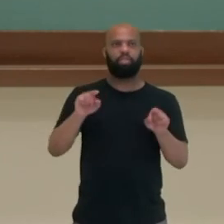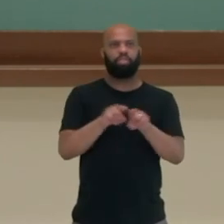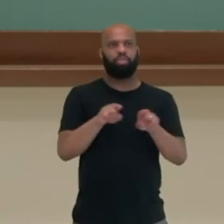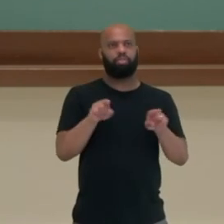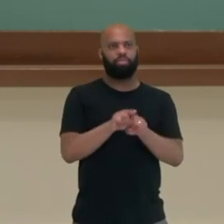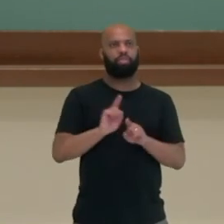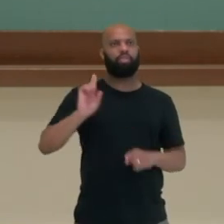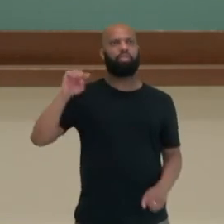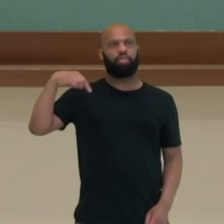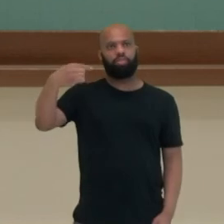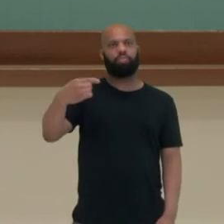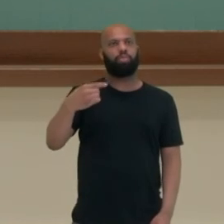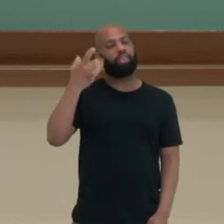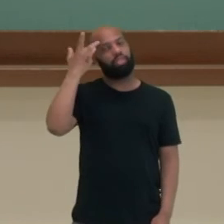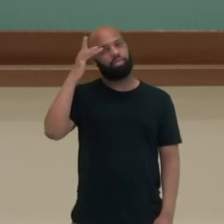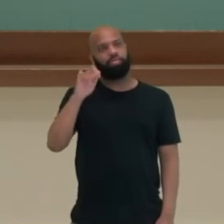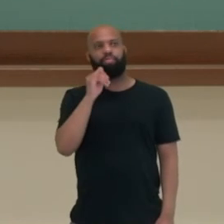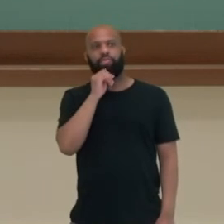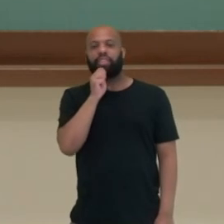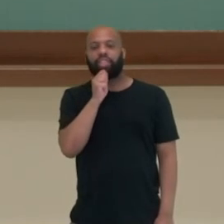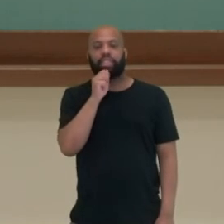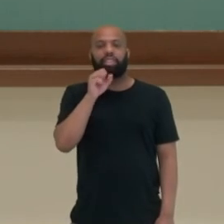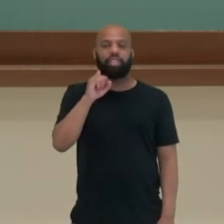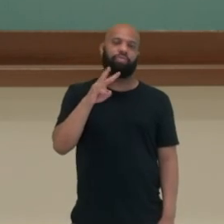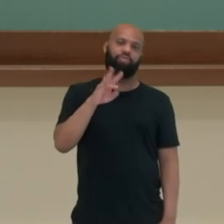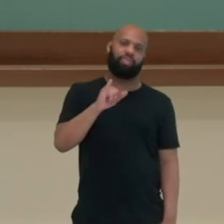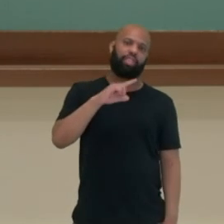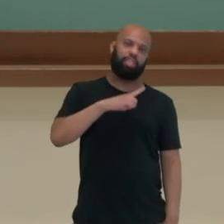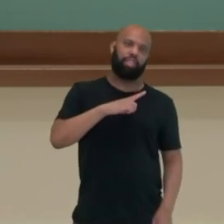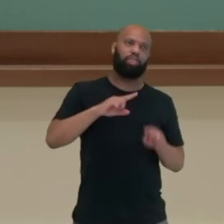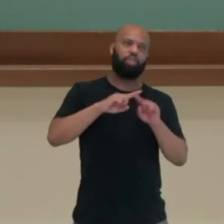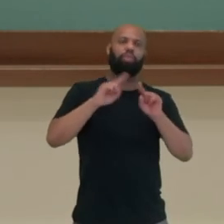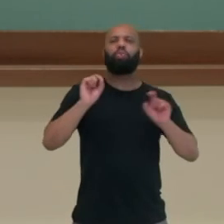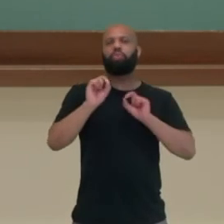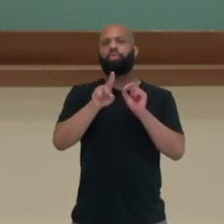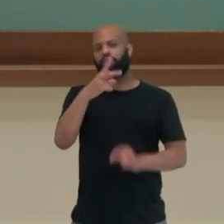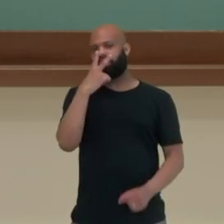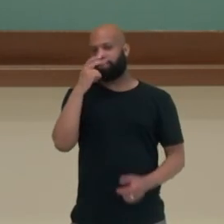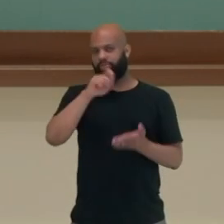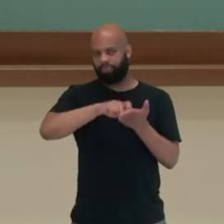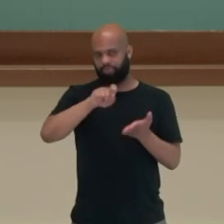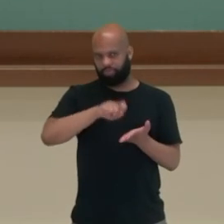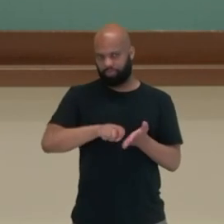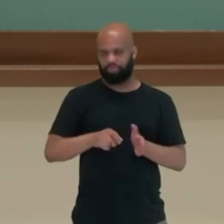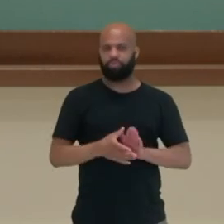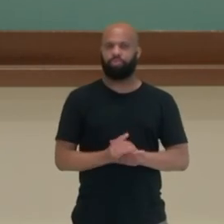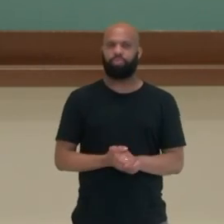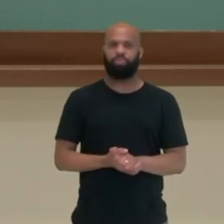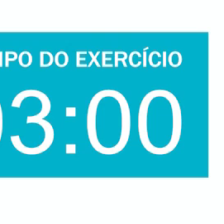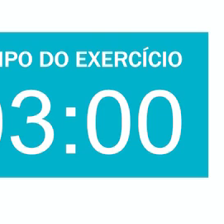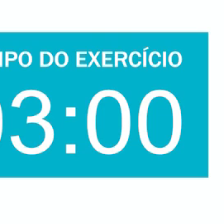Los Angeles, não se sabe se ele vai voltar ou não. O que vocês acham disso? Já voltamos.